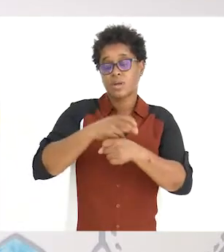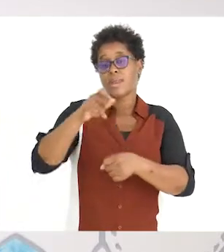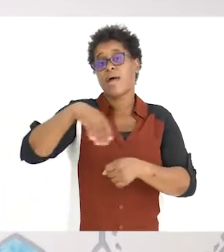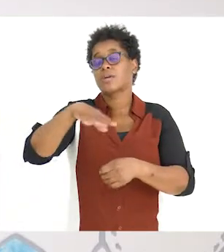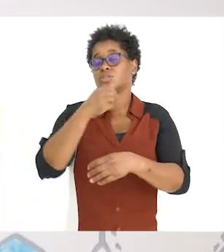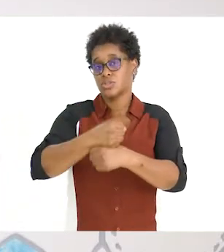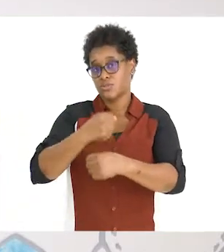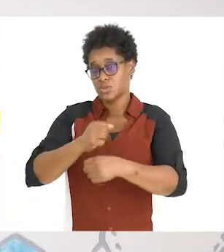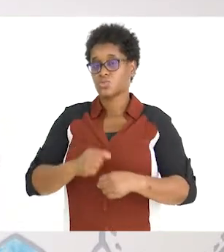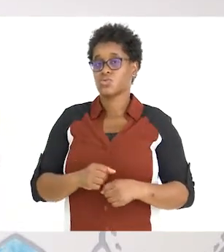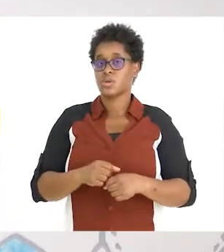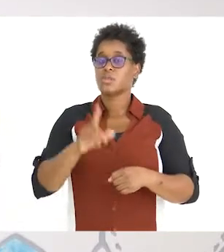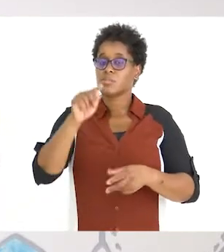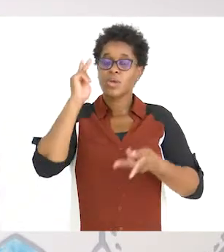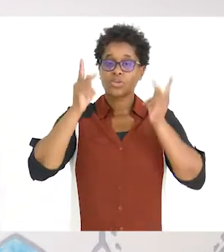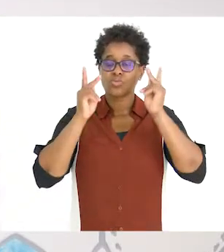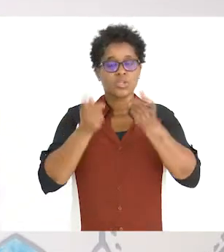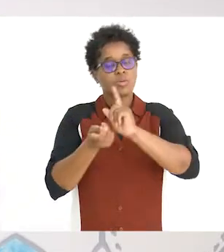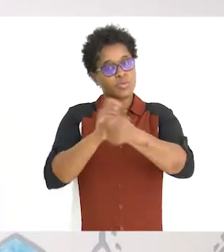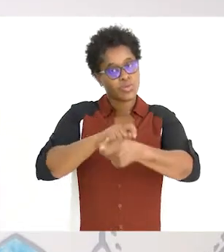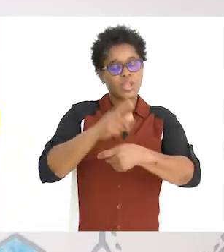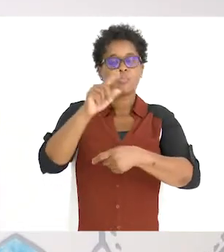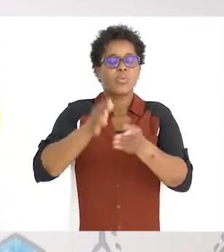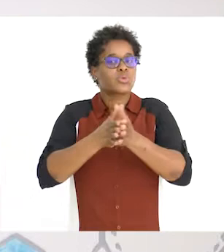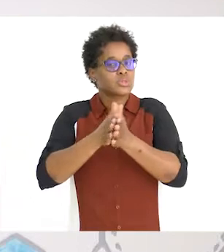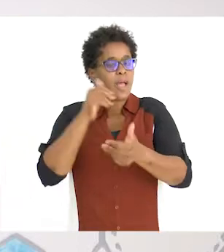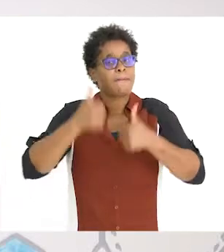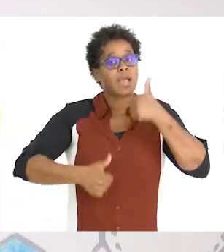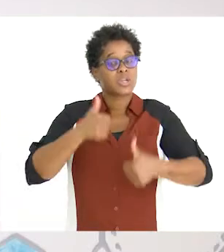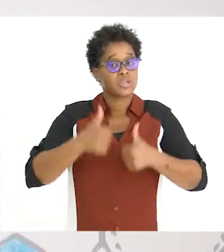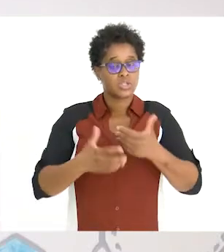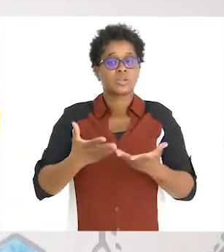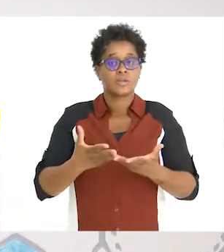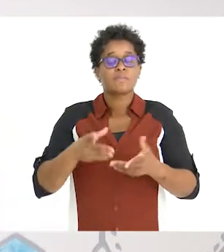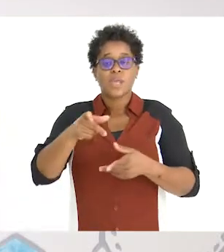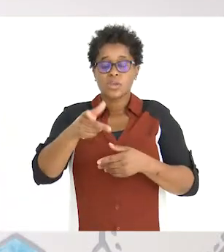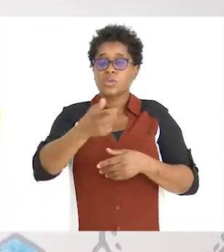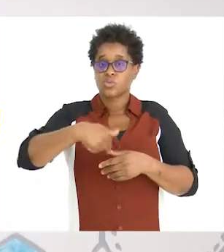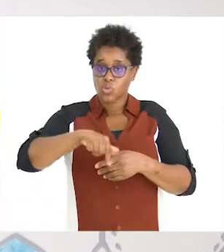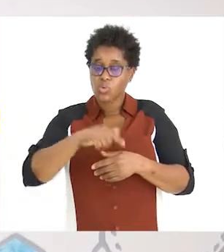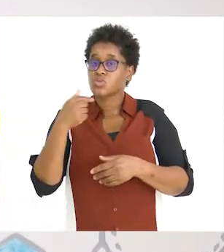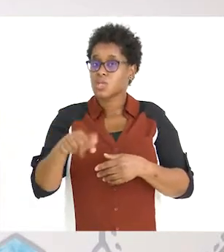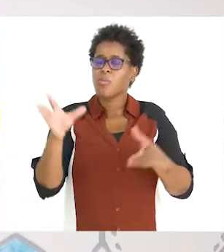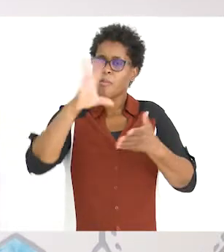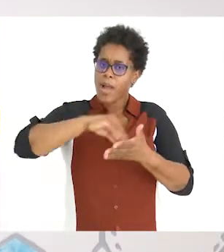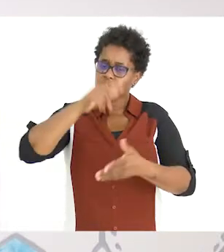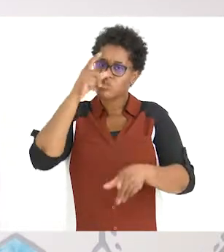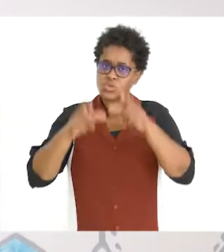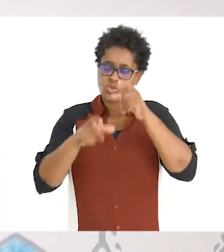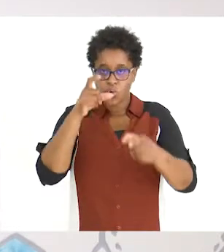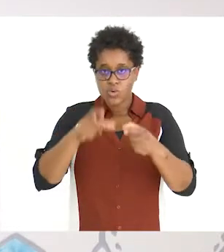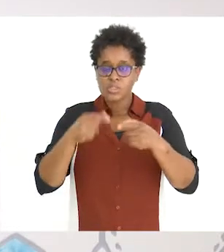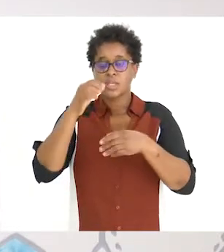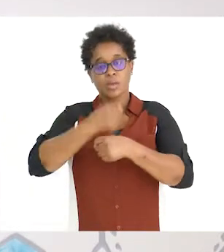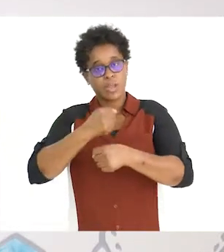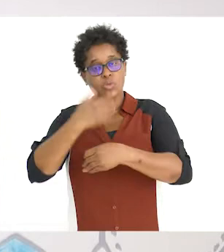serviços. Também as indústrias transformadoras utilizam máquinas. Daí nós temos mais pessoas a trabalharem no setor